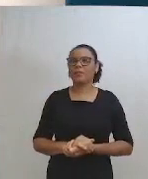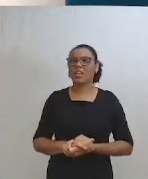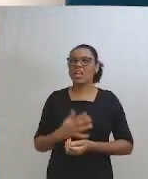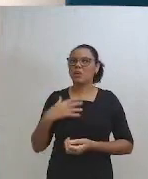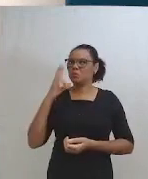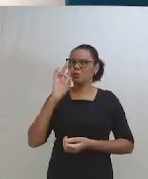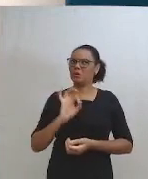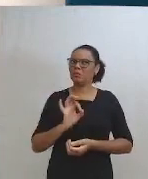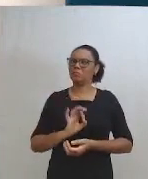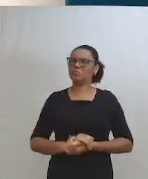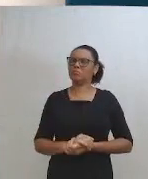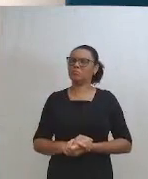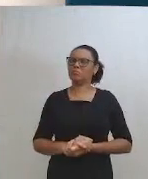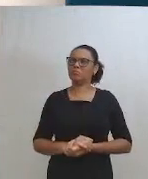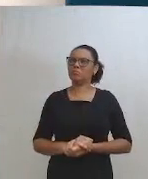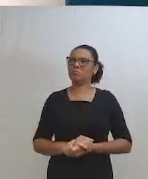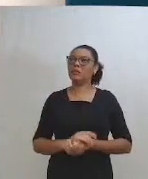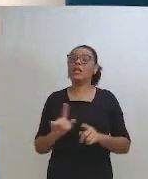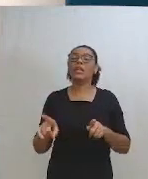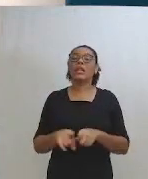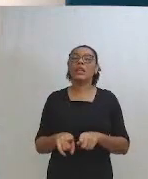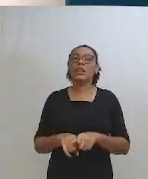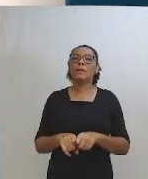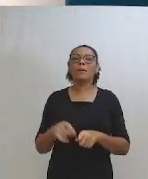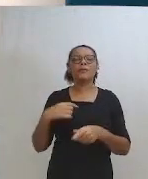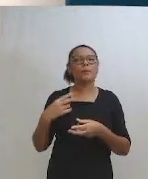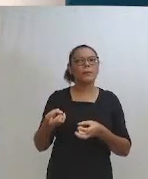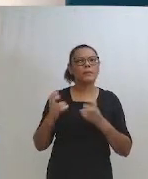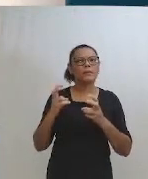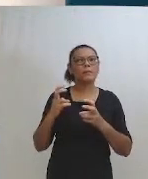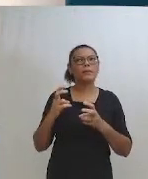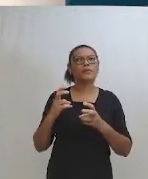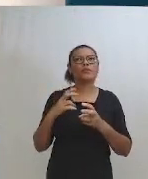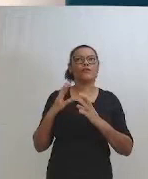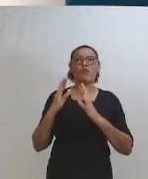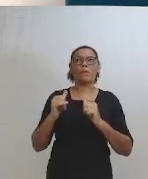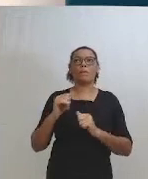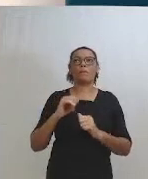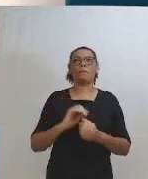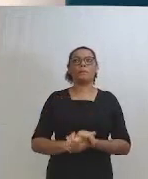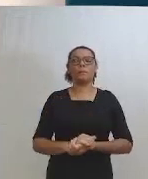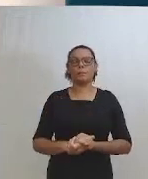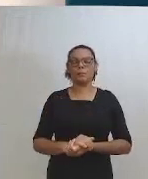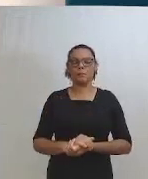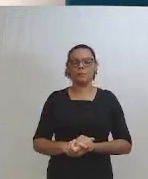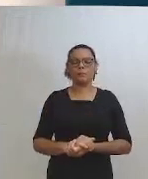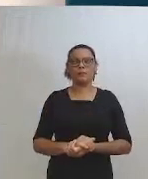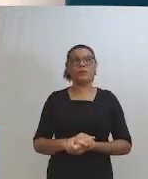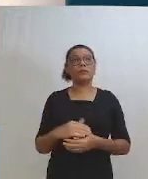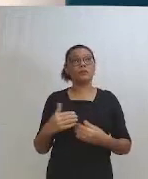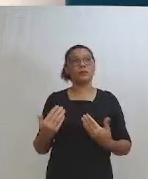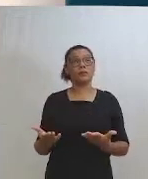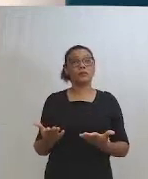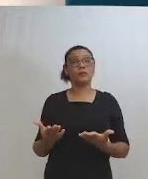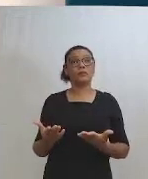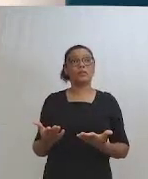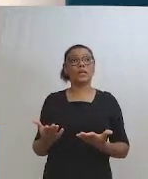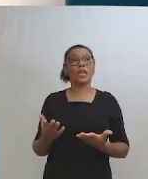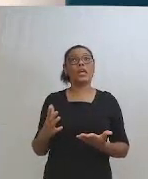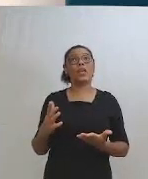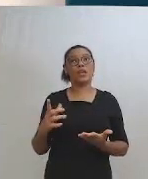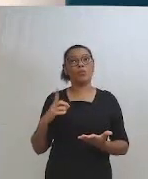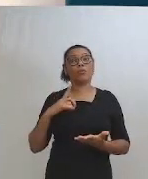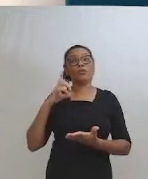E, além do mais, o que eu estou verificando é que isso não foi pedido no GIMAD, doutor. Entendeu? Então, eu estaria decidindo que não